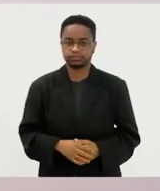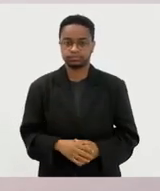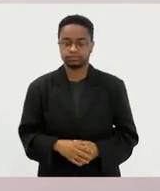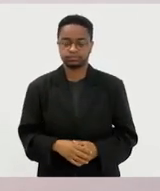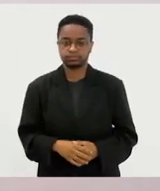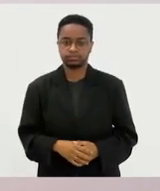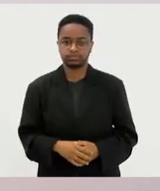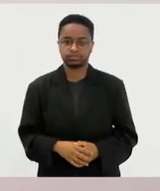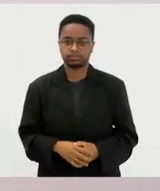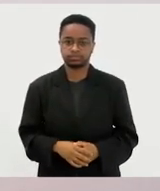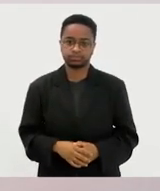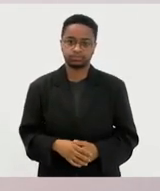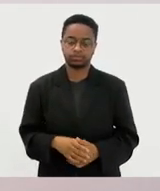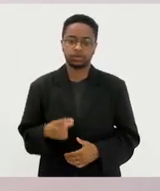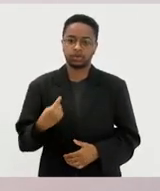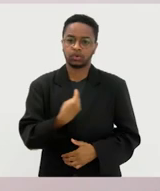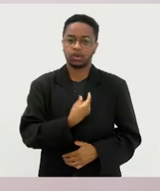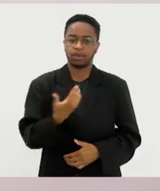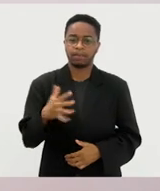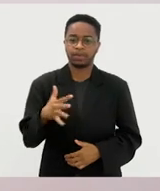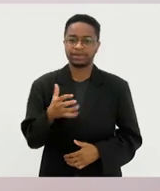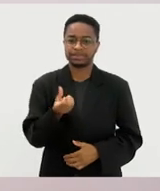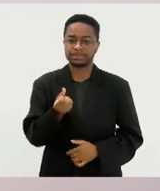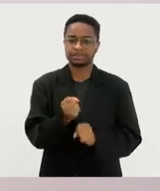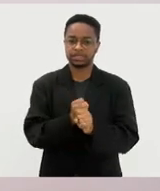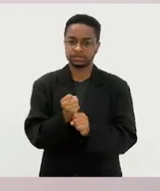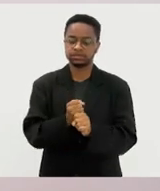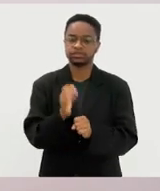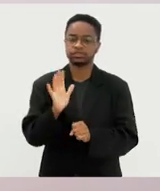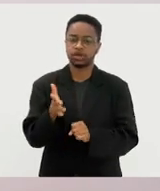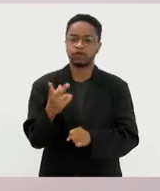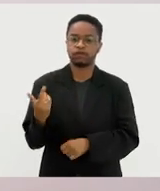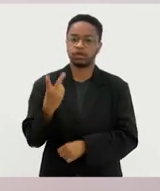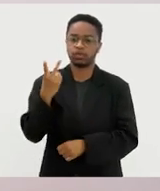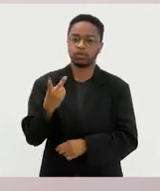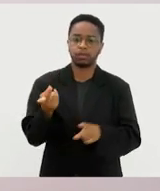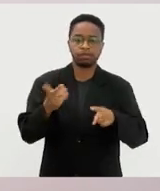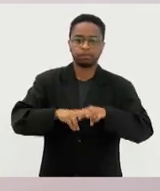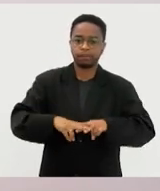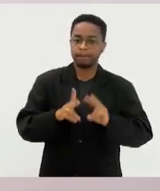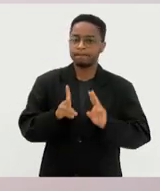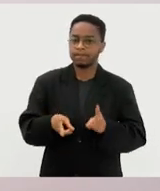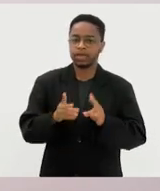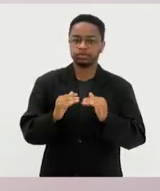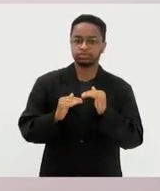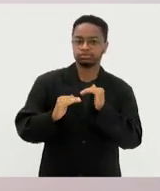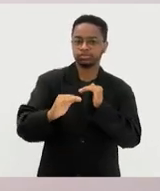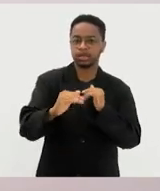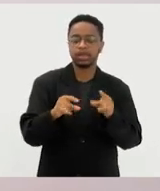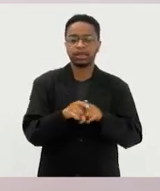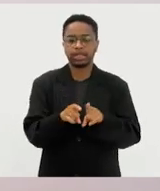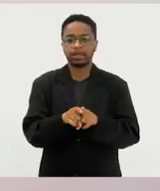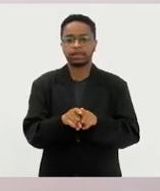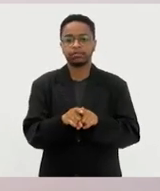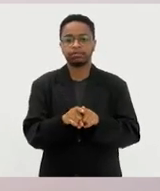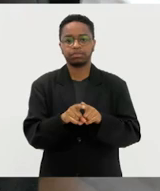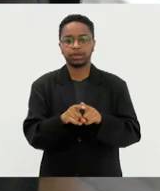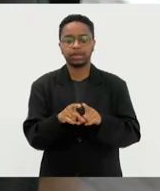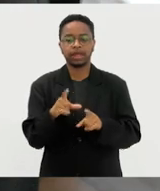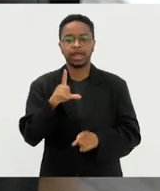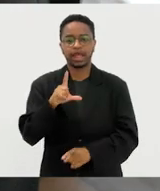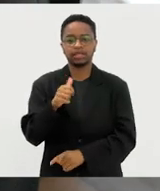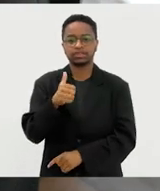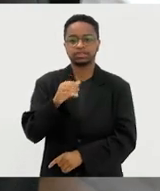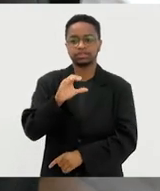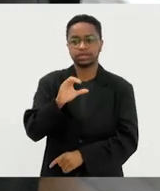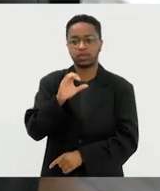estamos há 6 anos... com valores congelados, nós temos variáveis alheias à nossa vontade, tipo um LC 194.